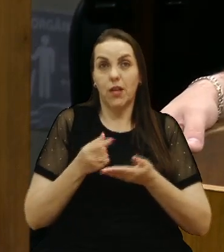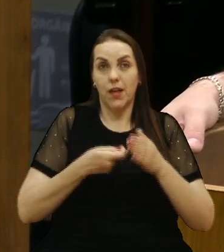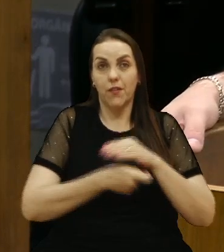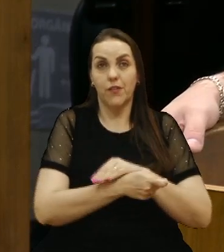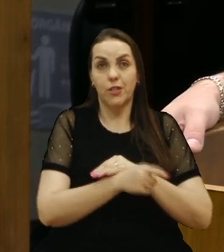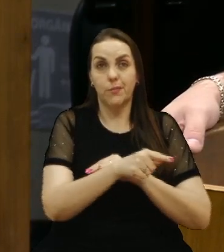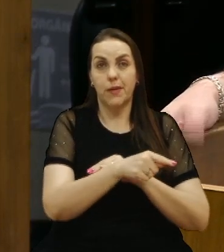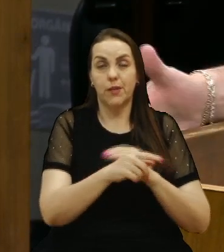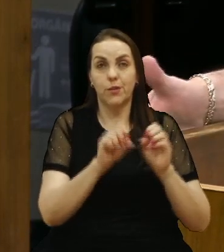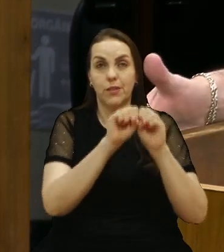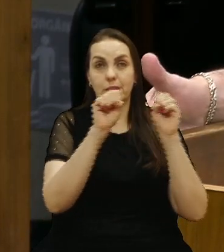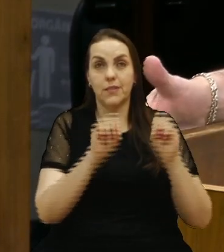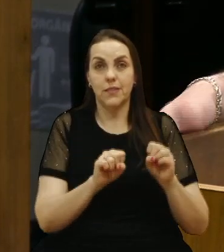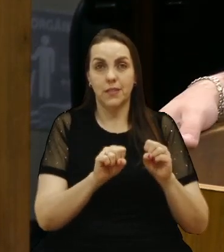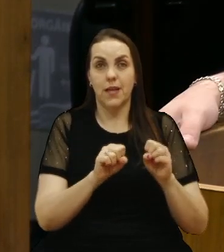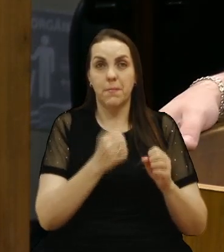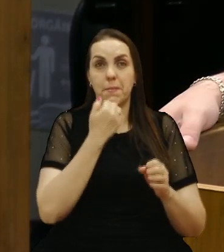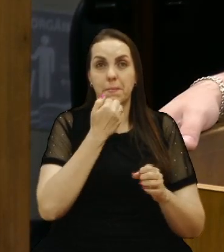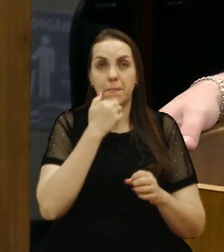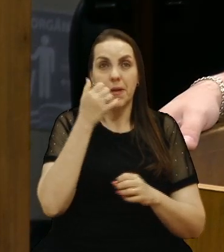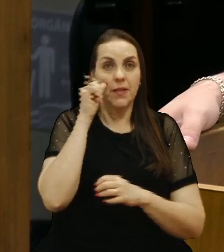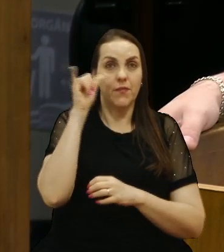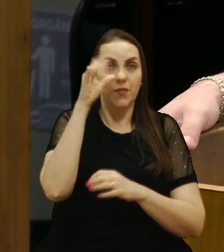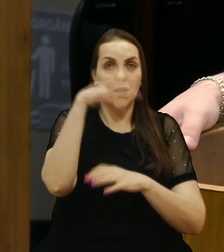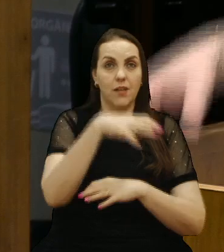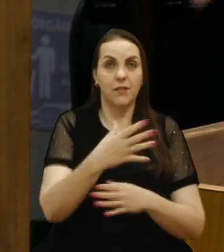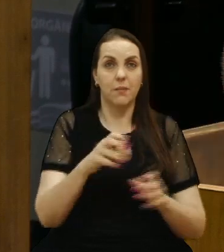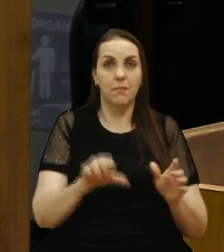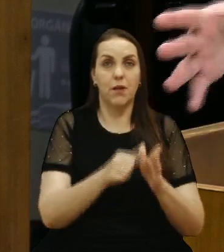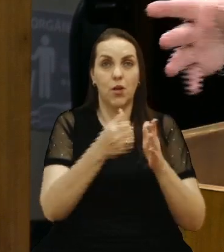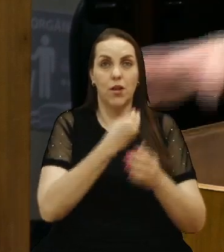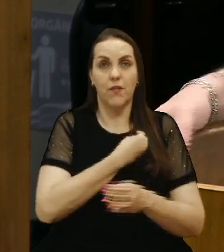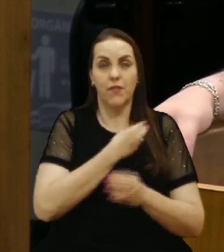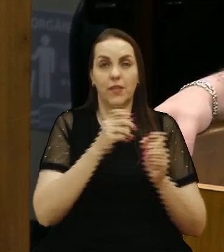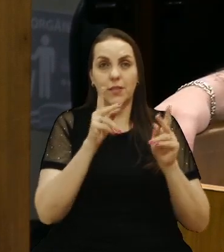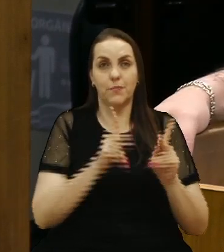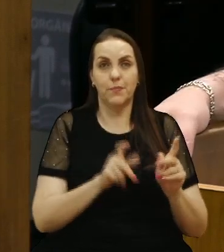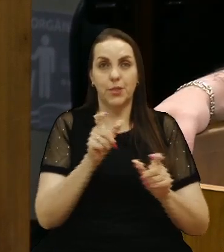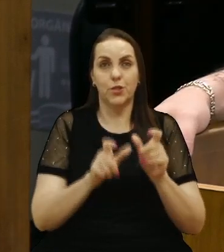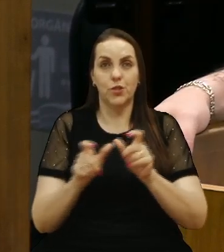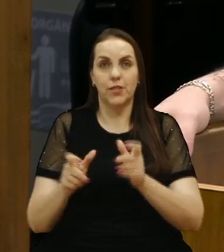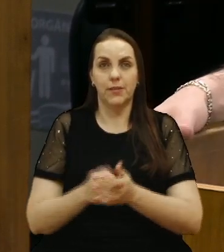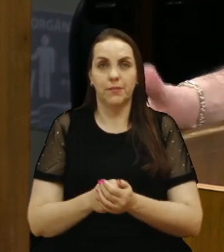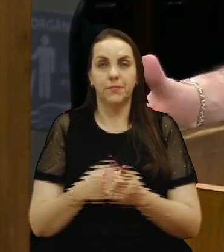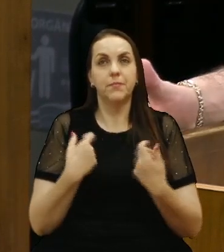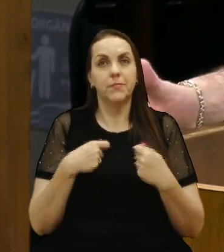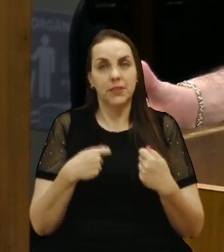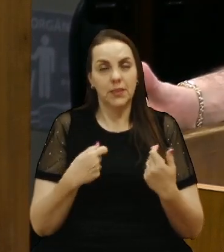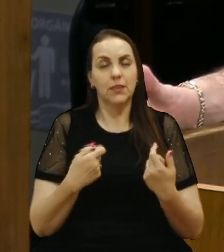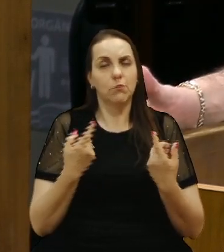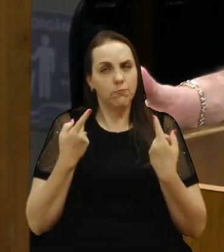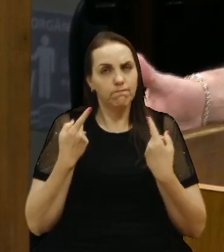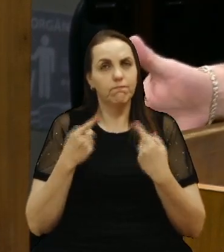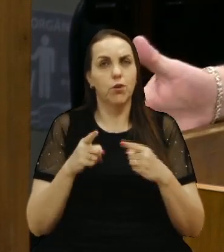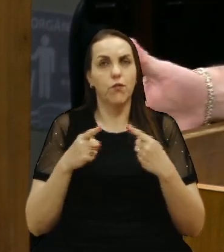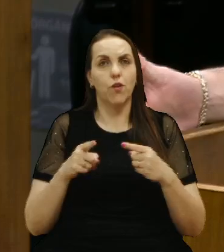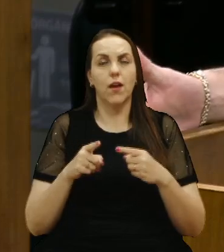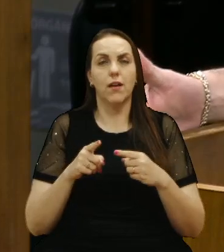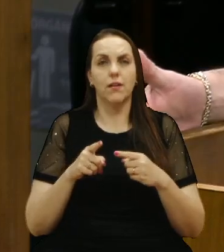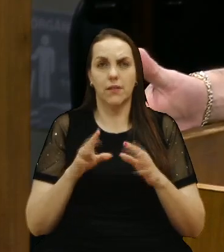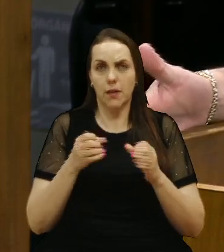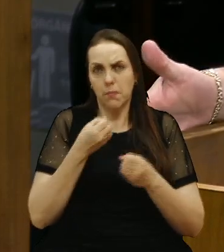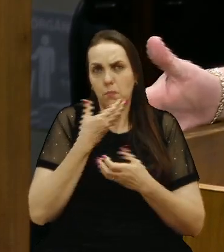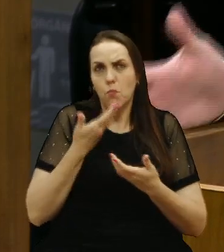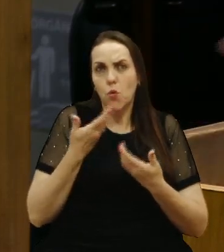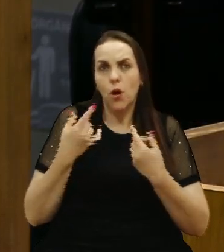nesse sistema que vai melhorar a vida das pessoas? Exatamente isso que a gente tem que provocar no bom sentido, para que a gente